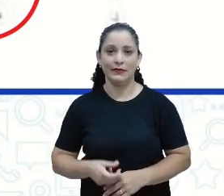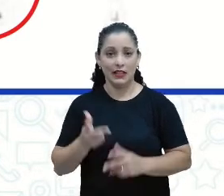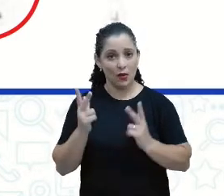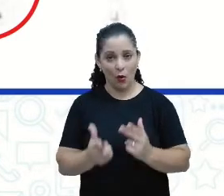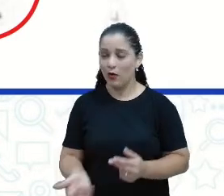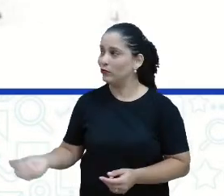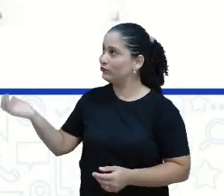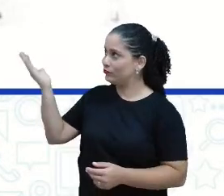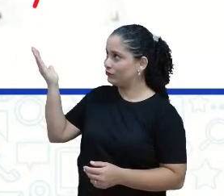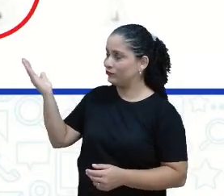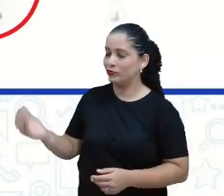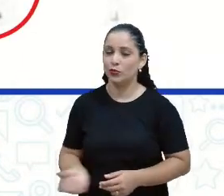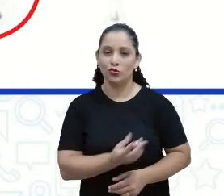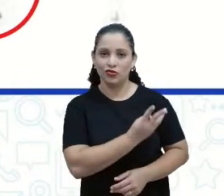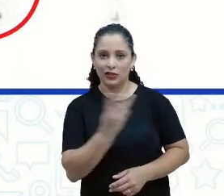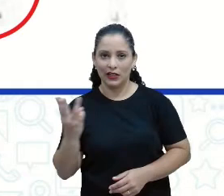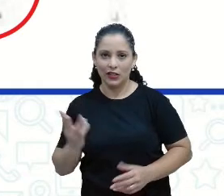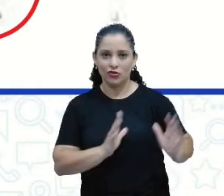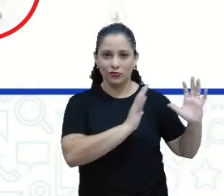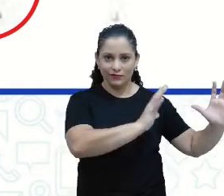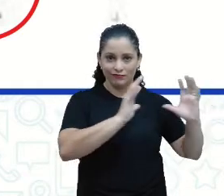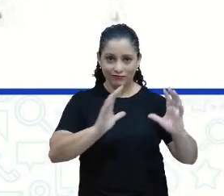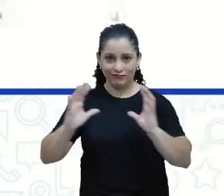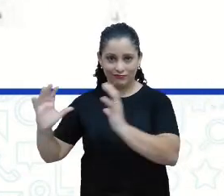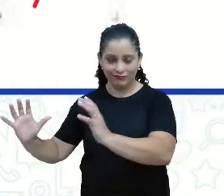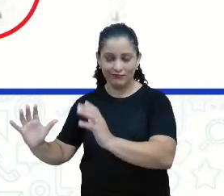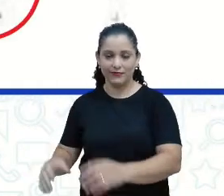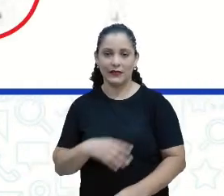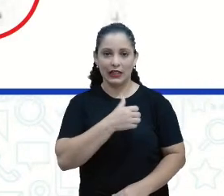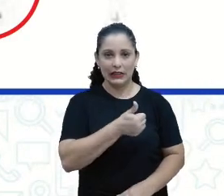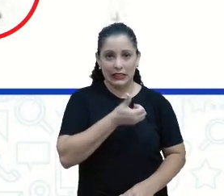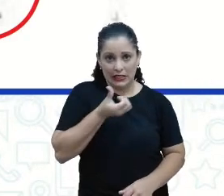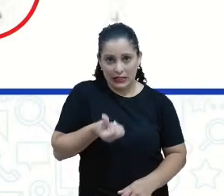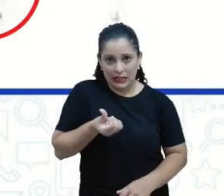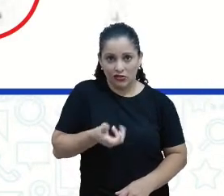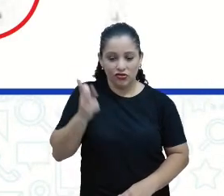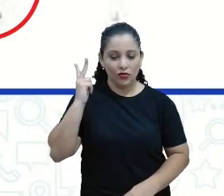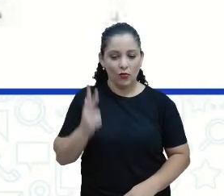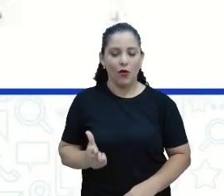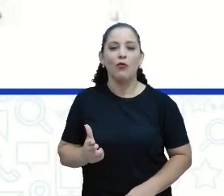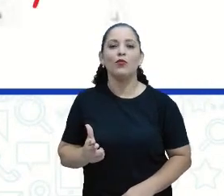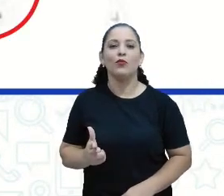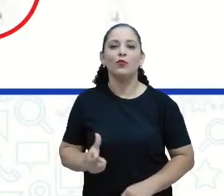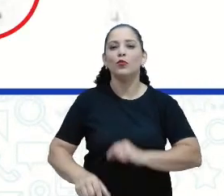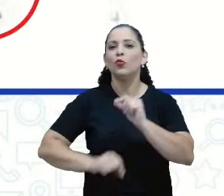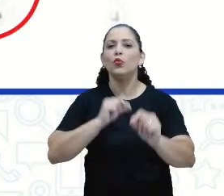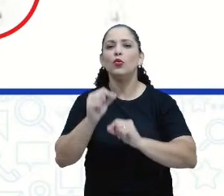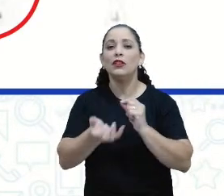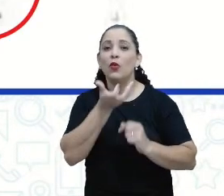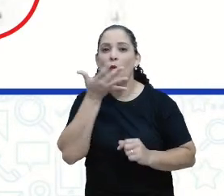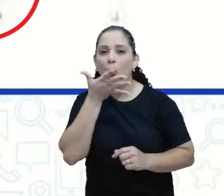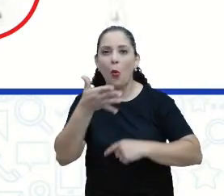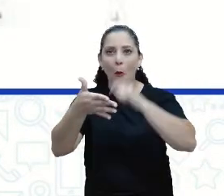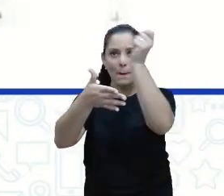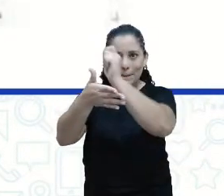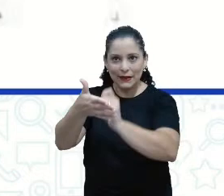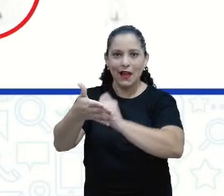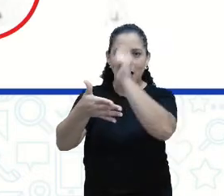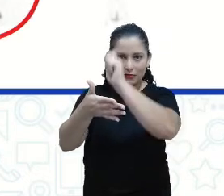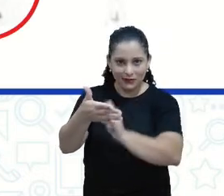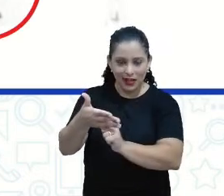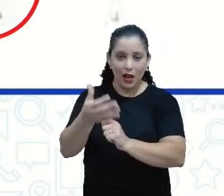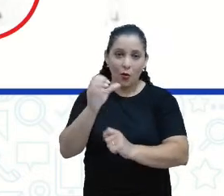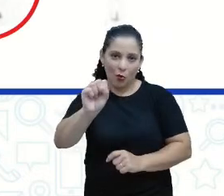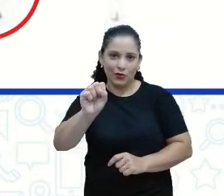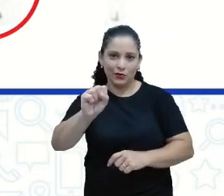nesses 3 exemplos. Então, ó, presta atenção. 16 partes iguais, então a parte que a gente vai pintar vão ser 8